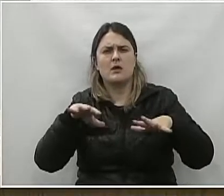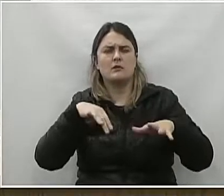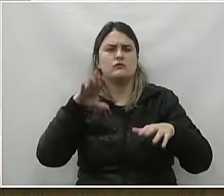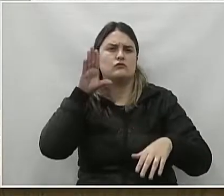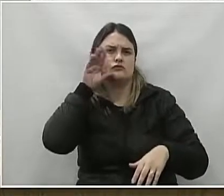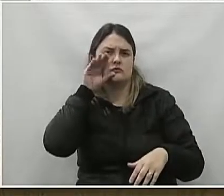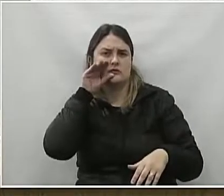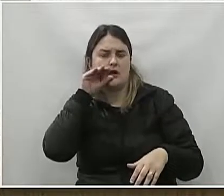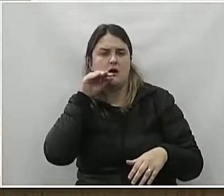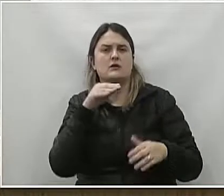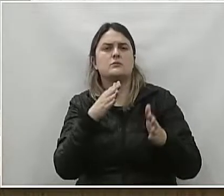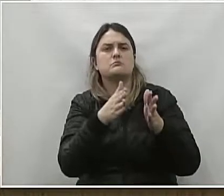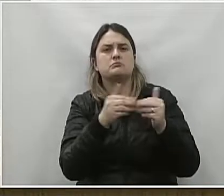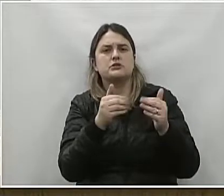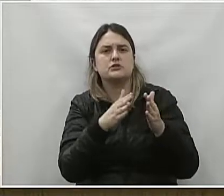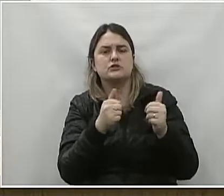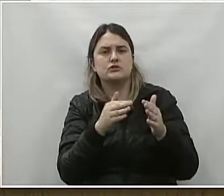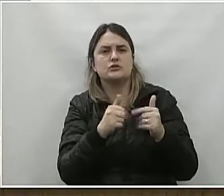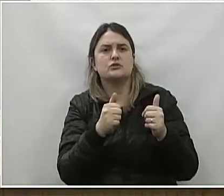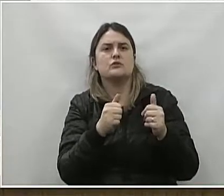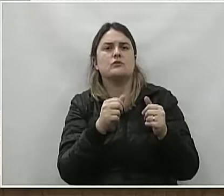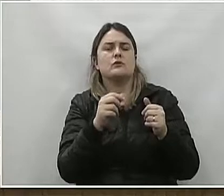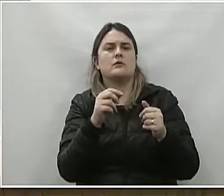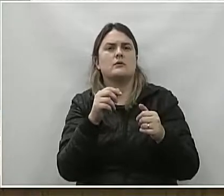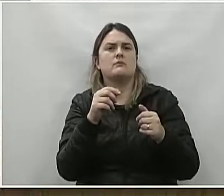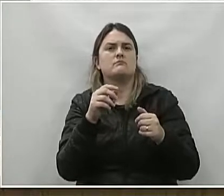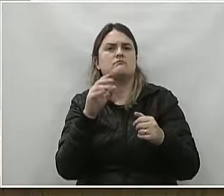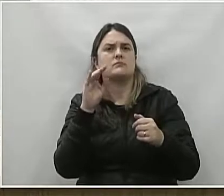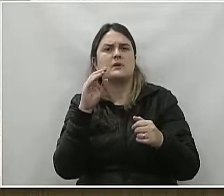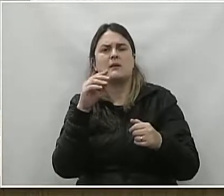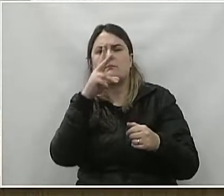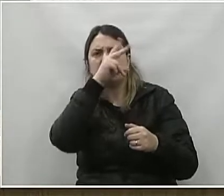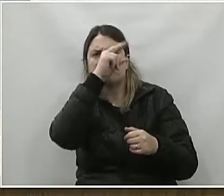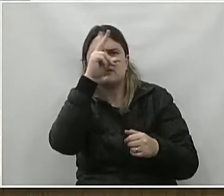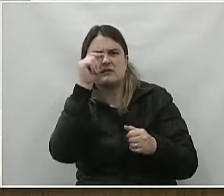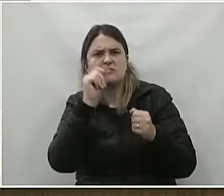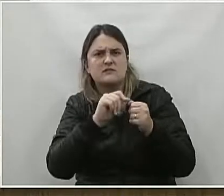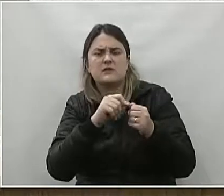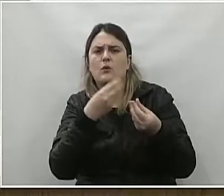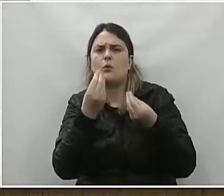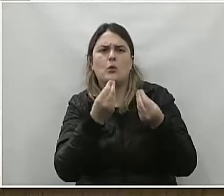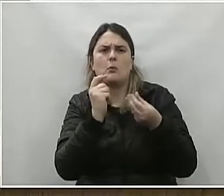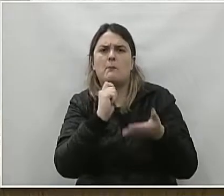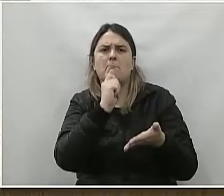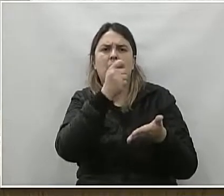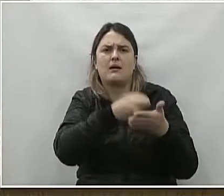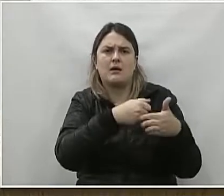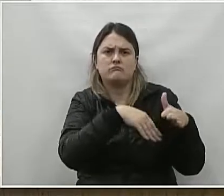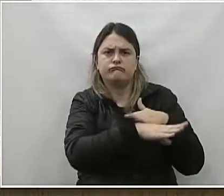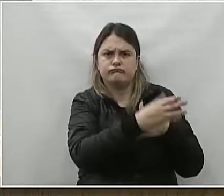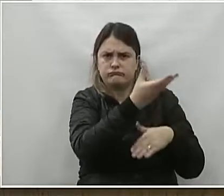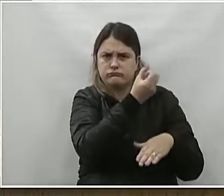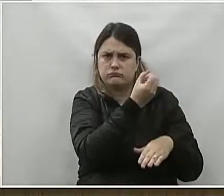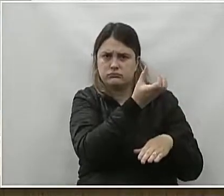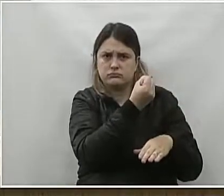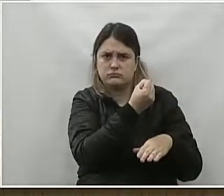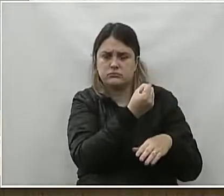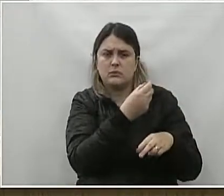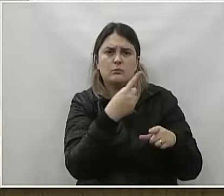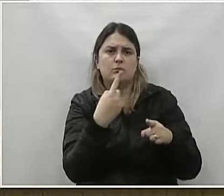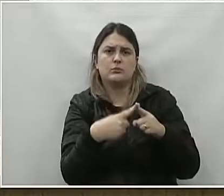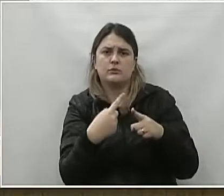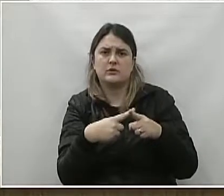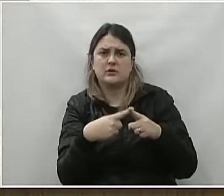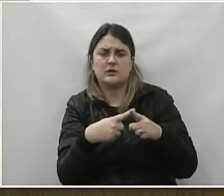funcionários, solicitando que fosse tomado providências pela prefeitura para pagar o fundo, devido